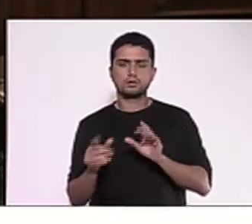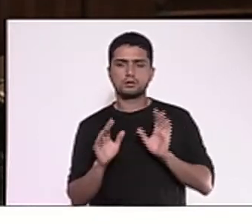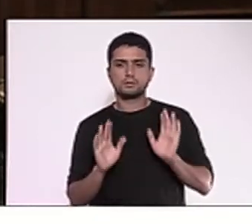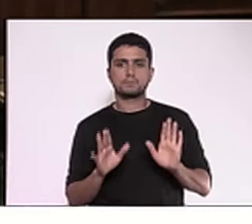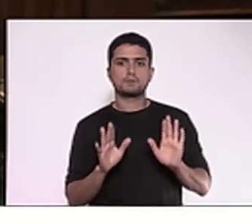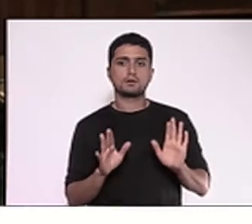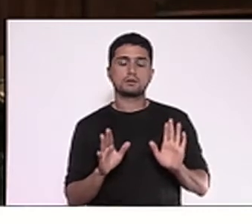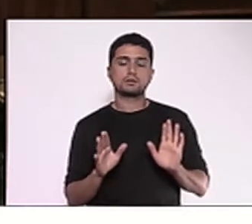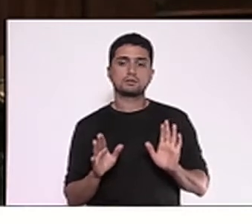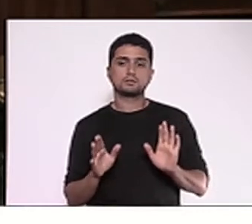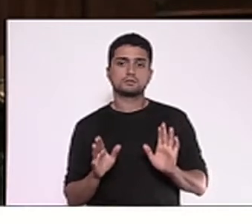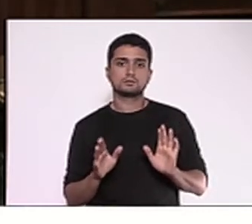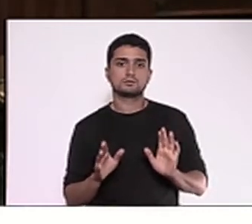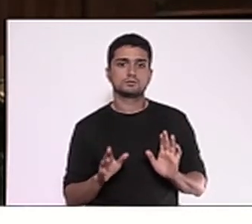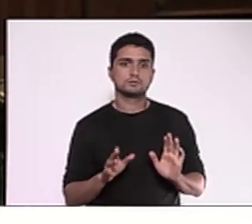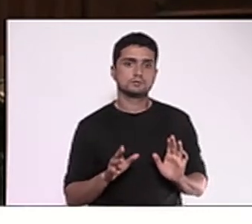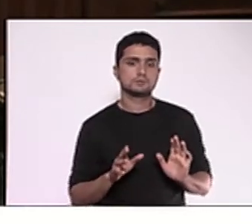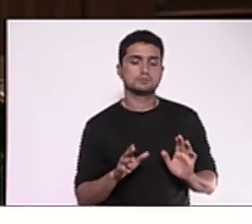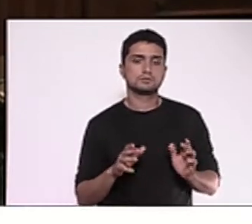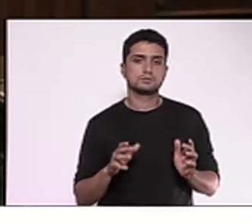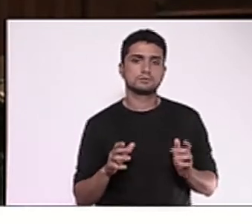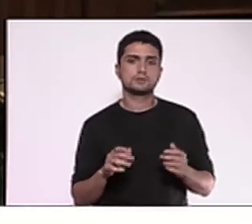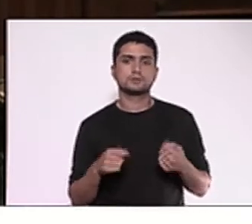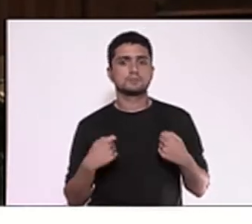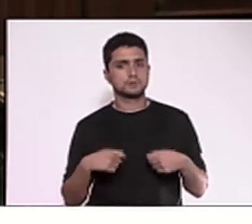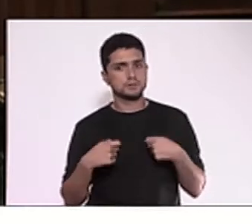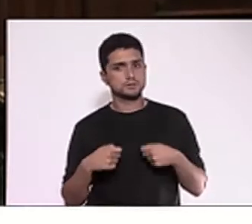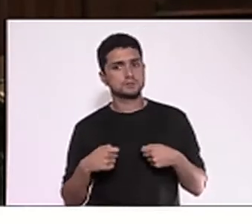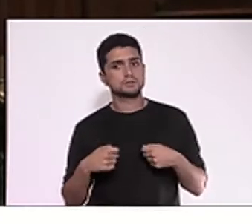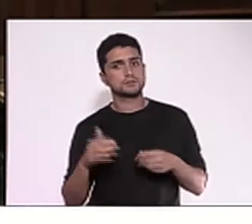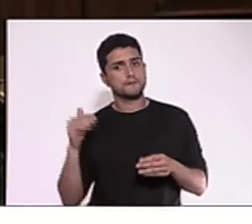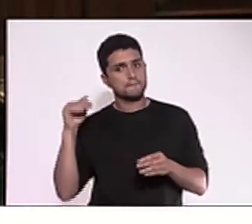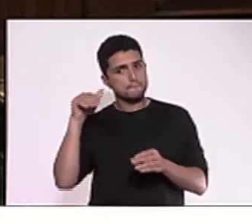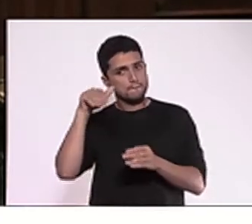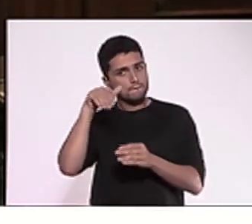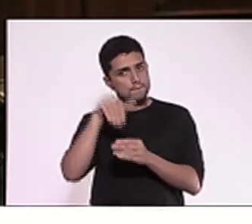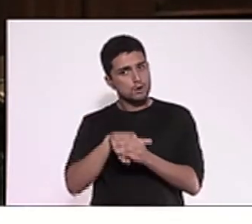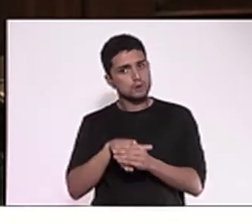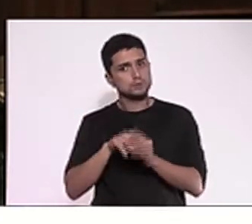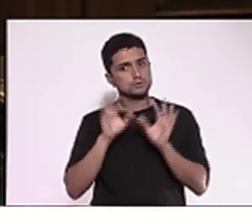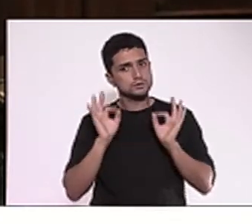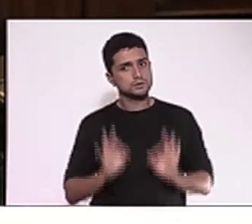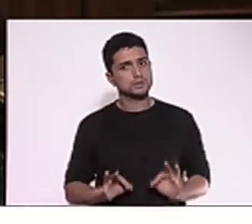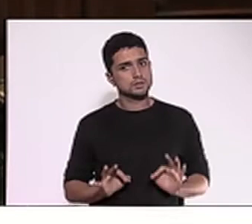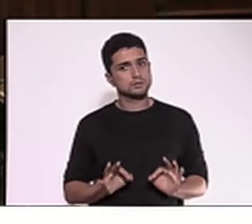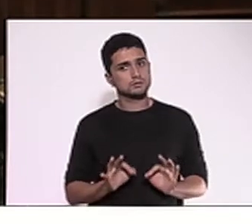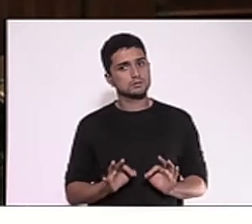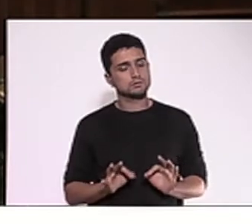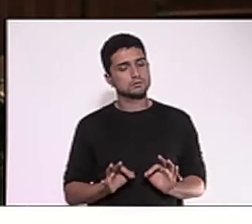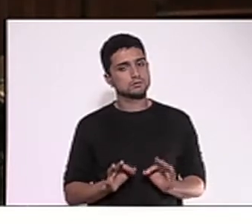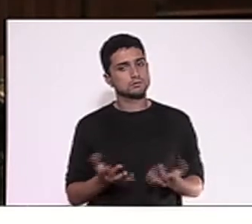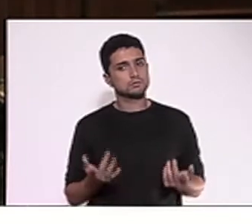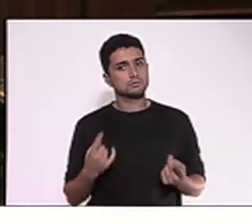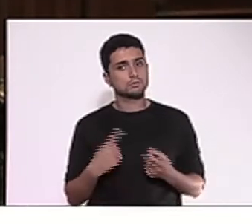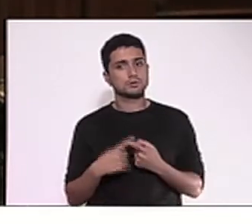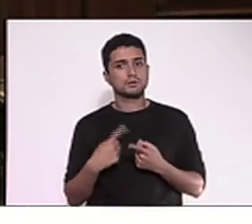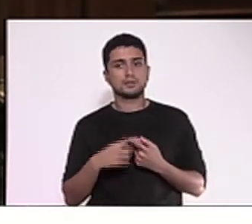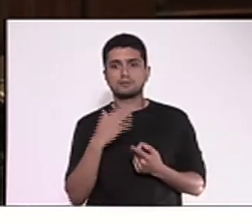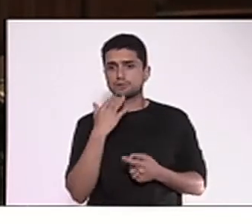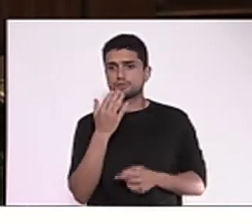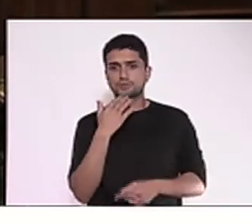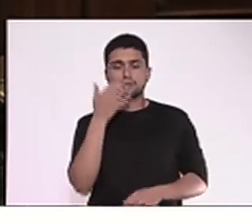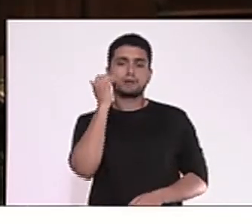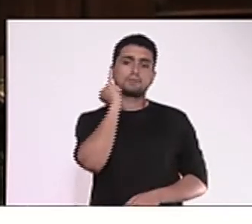última instância, a Vera mesmo tem que conferir a forma como o deputado e a deputada votou, porque vai fazer discurso por